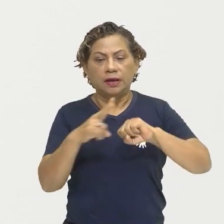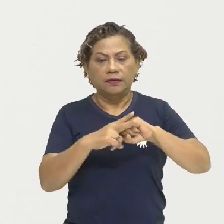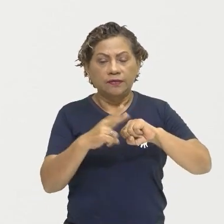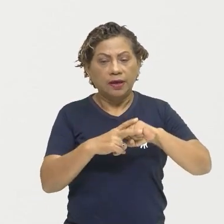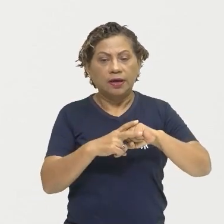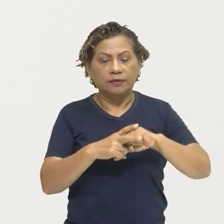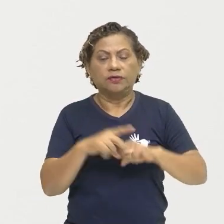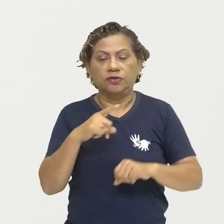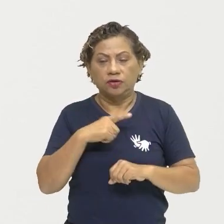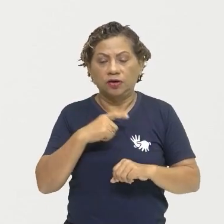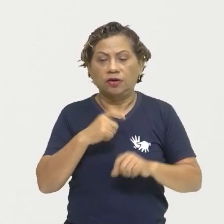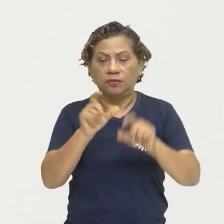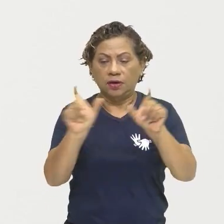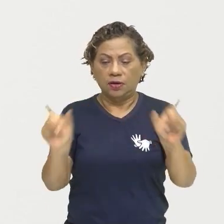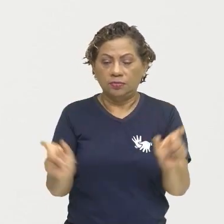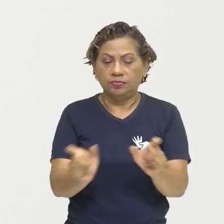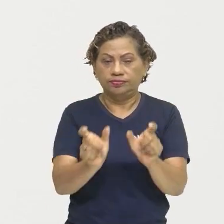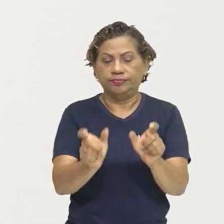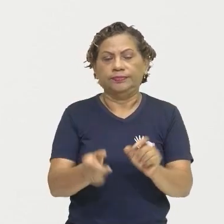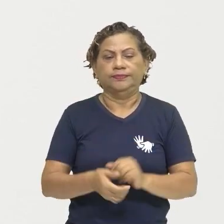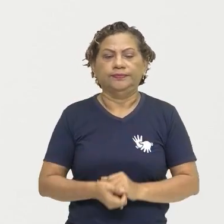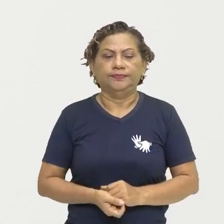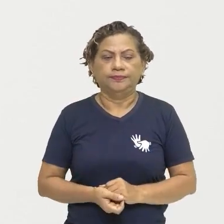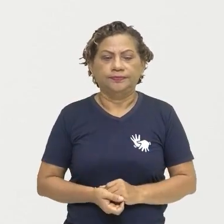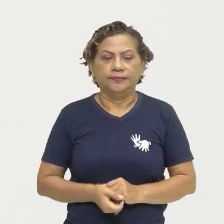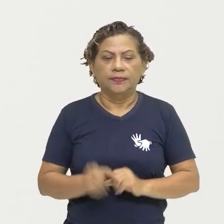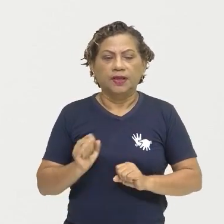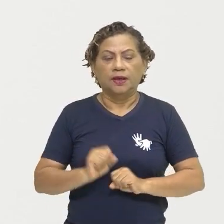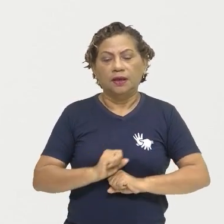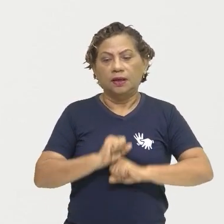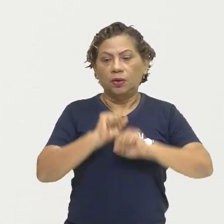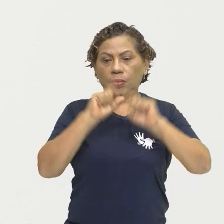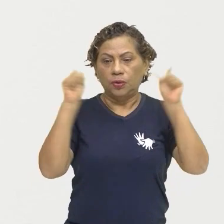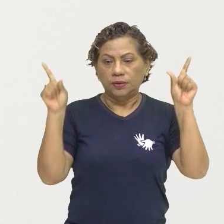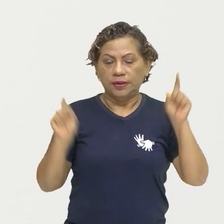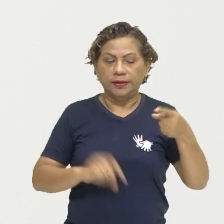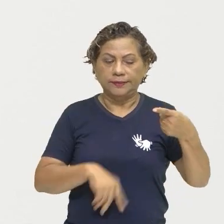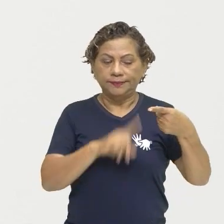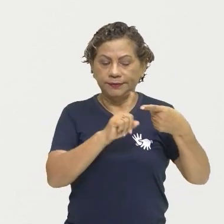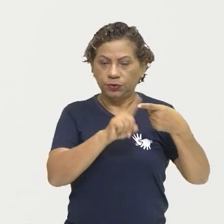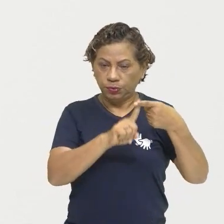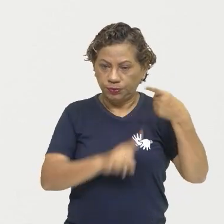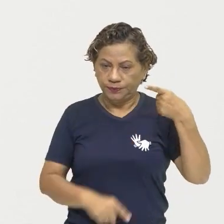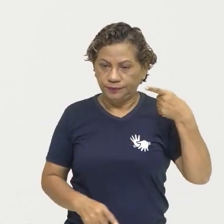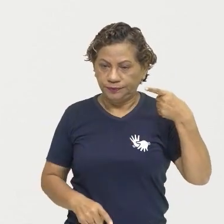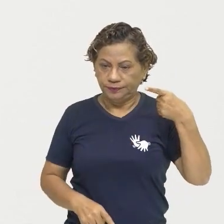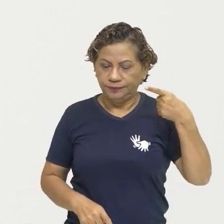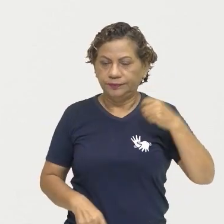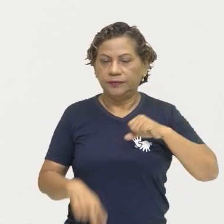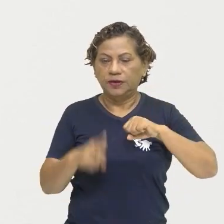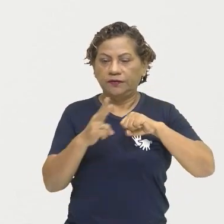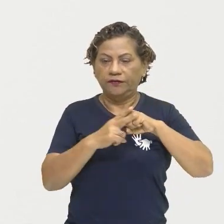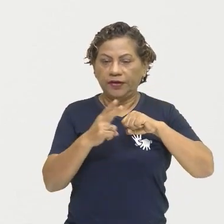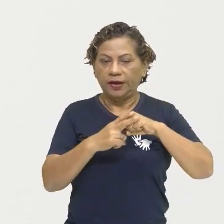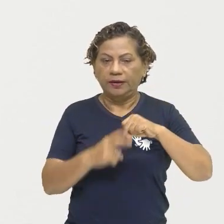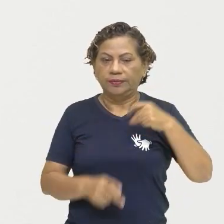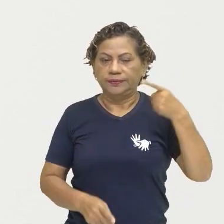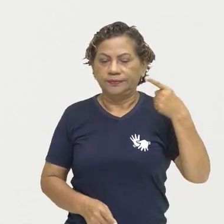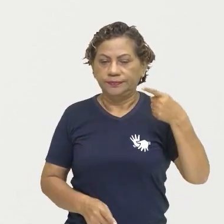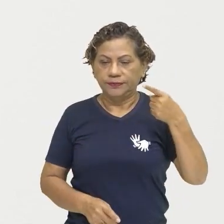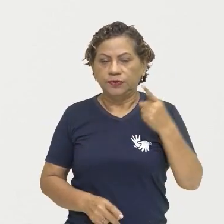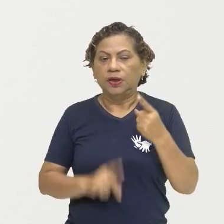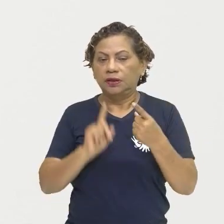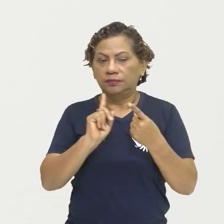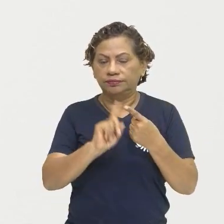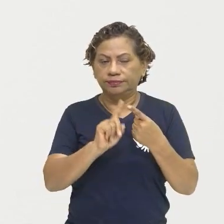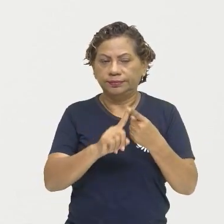período composto. Veja, acordei. um verbo. Professor, isso aqui é uma oração? É.